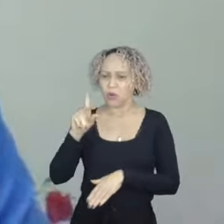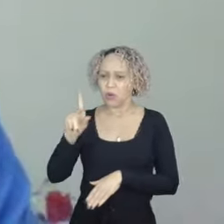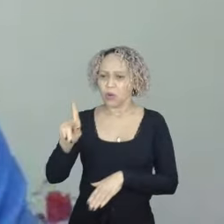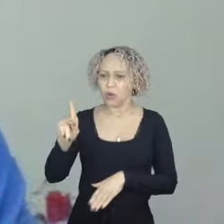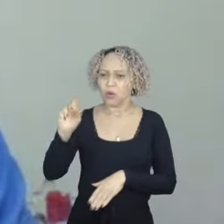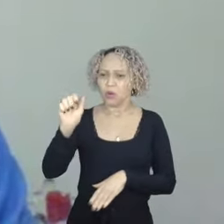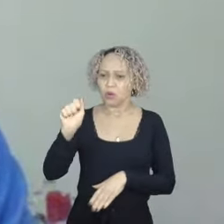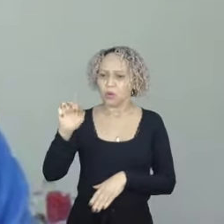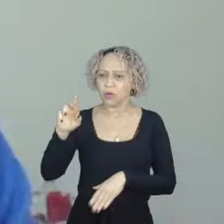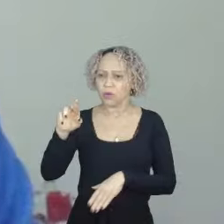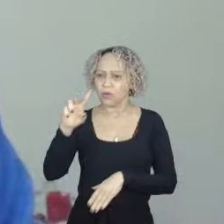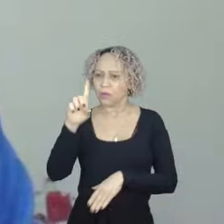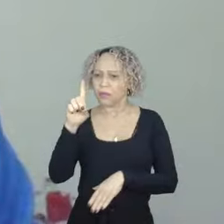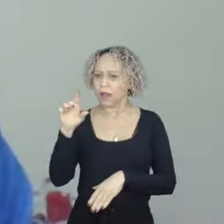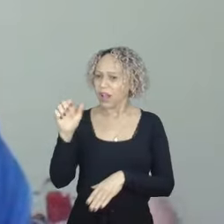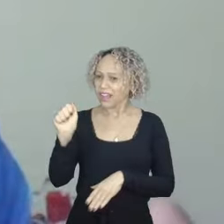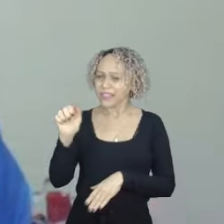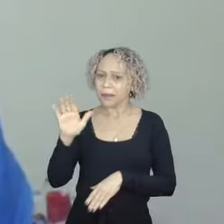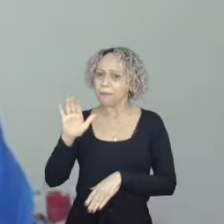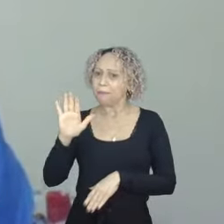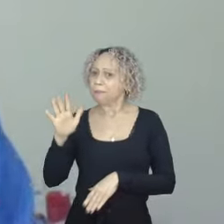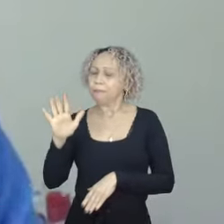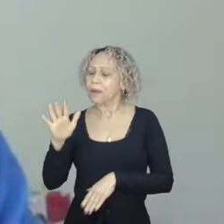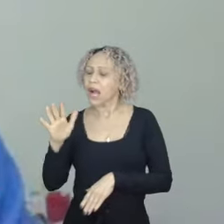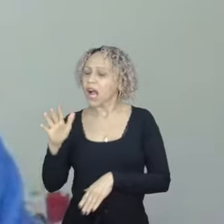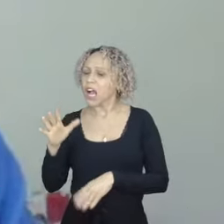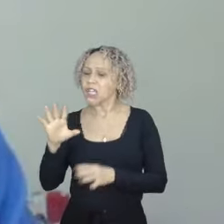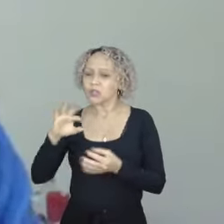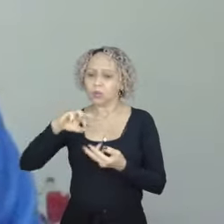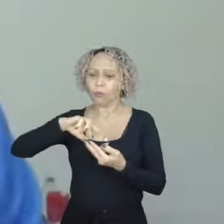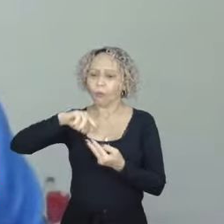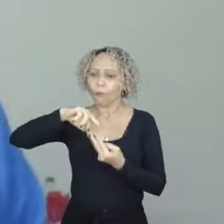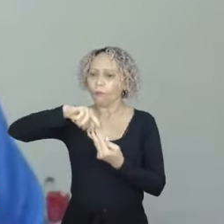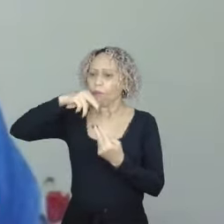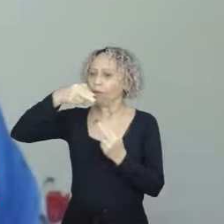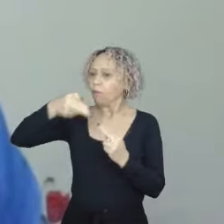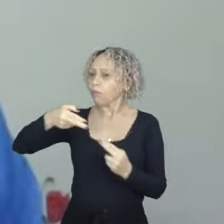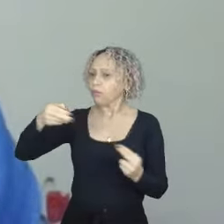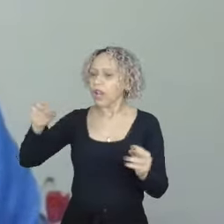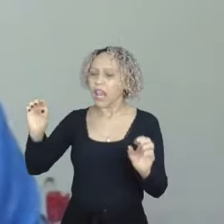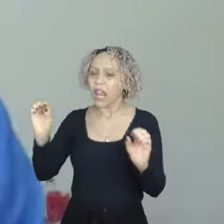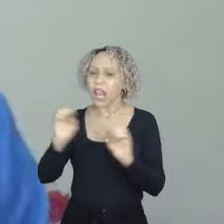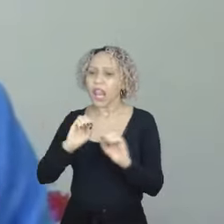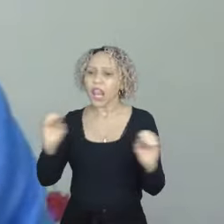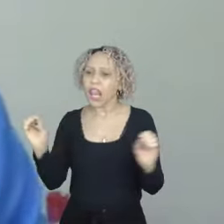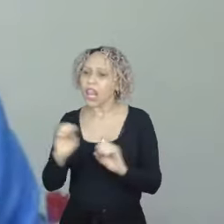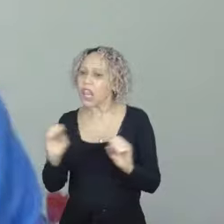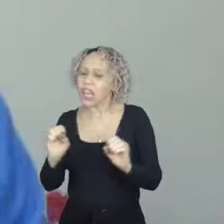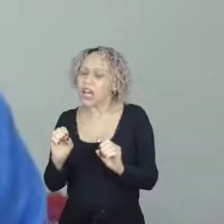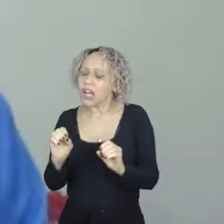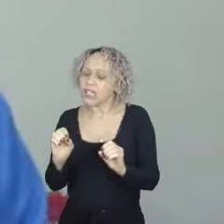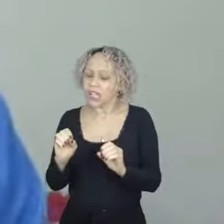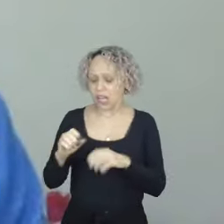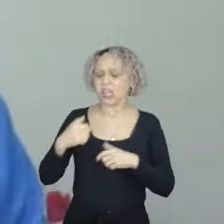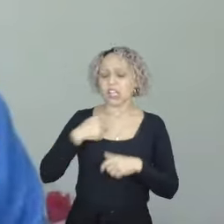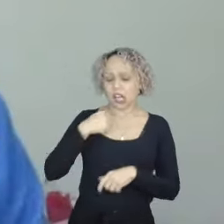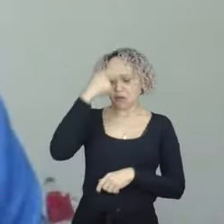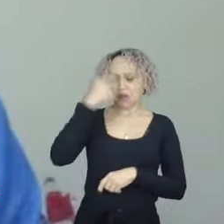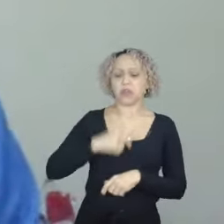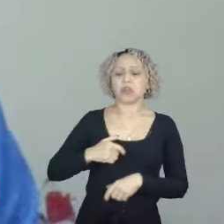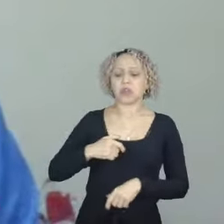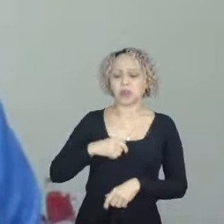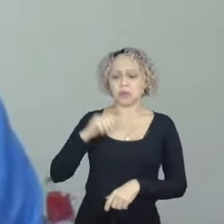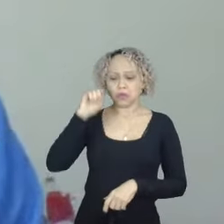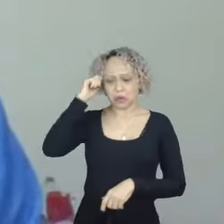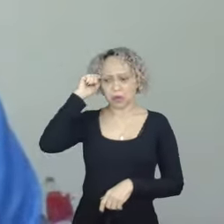a pessoa negra no Brasil ela é preta ou parda. E muitas dessas pessoas não eram. Quer dizer, a gente teve casos aí, né,